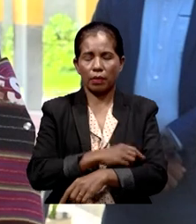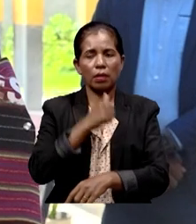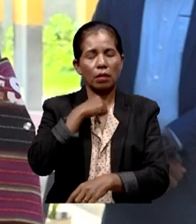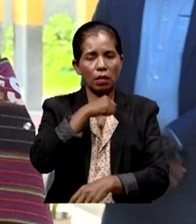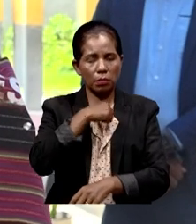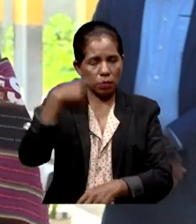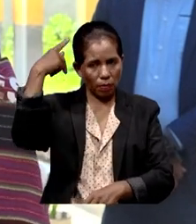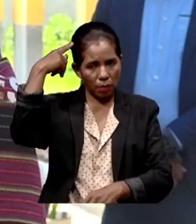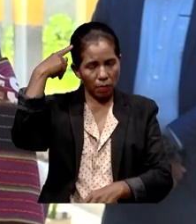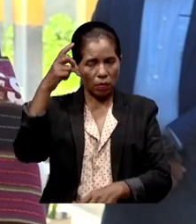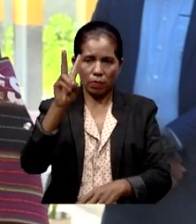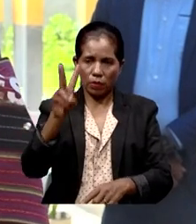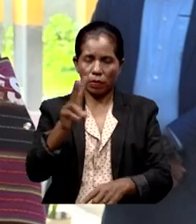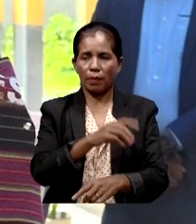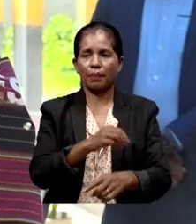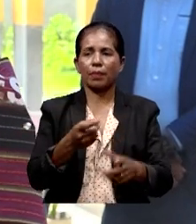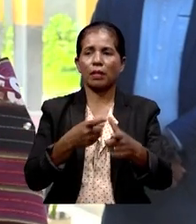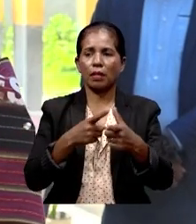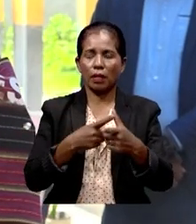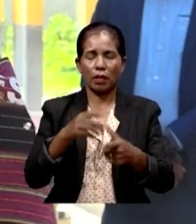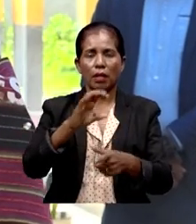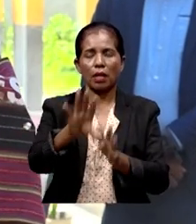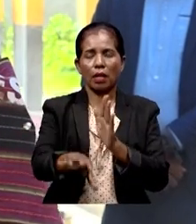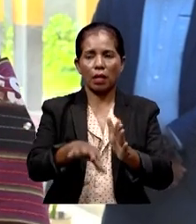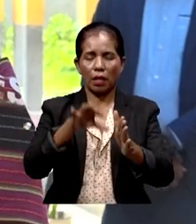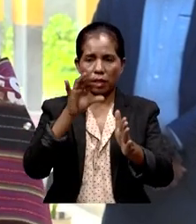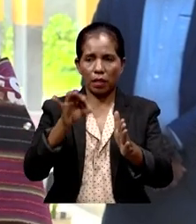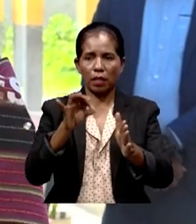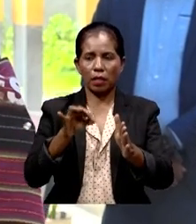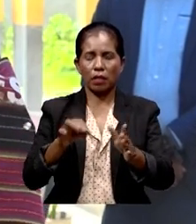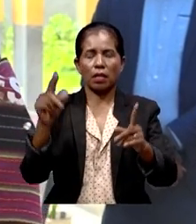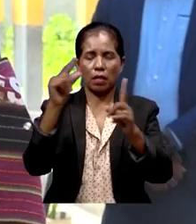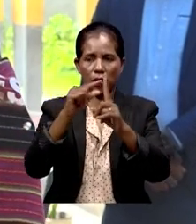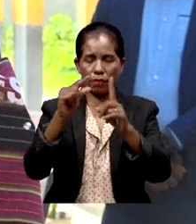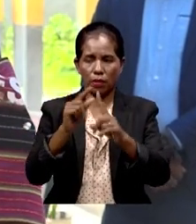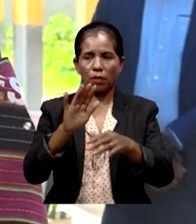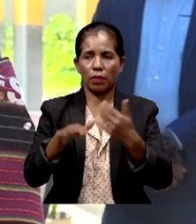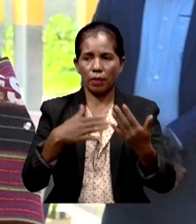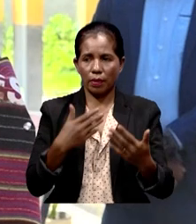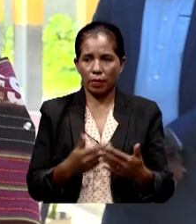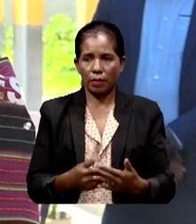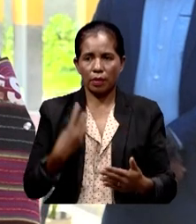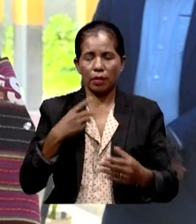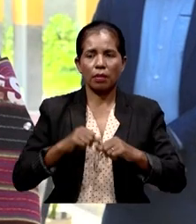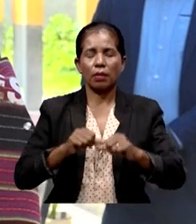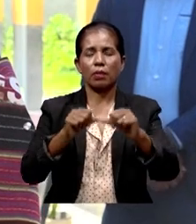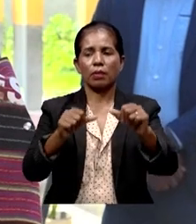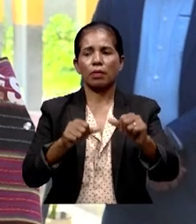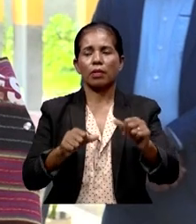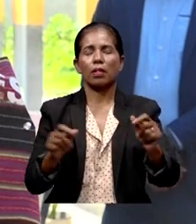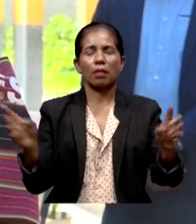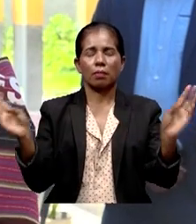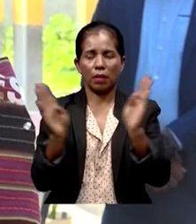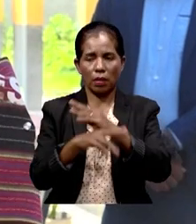Padre João Paulo II Nian, Nebe Retan Inspira, Kosi Liafua, Atunei Tabele Continua, Sai